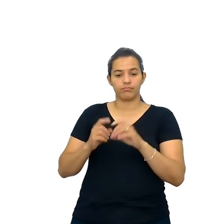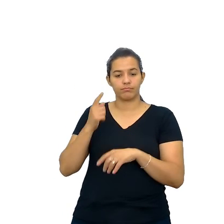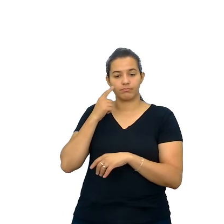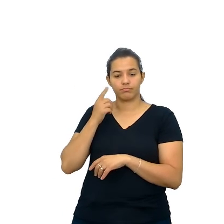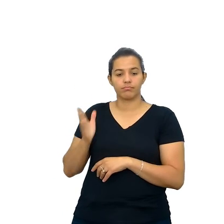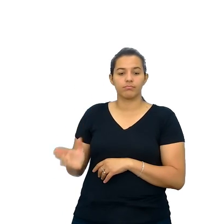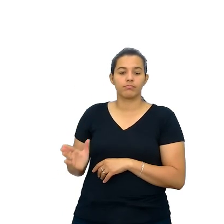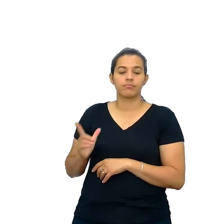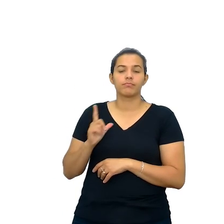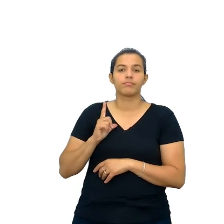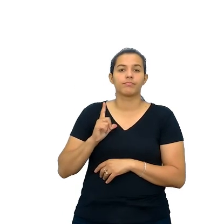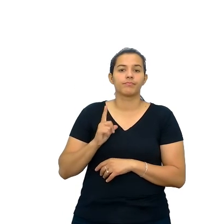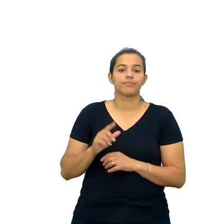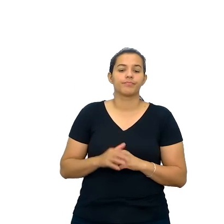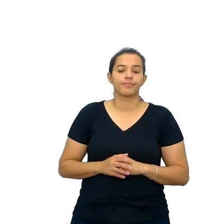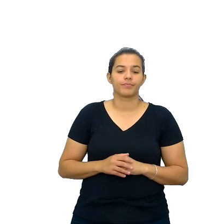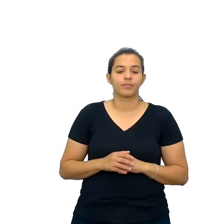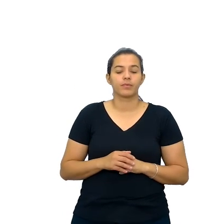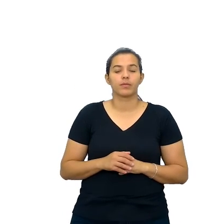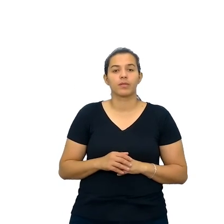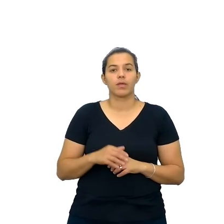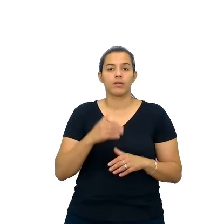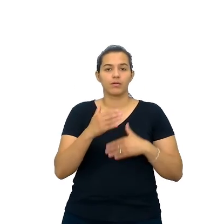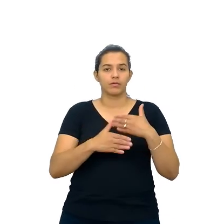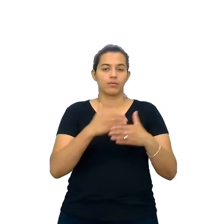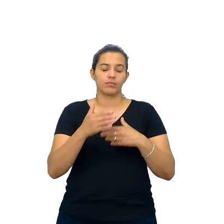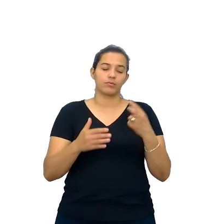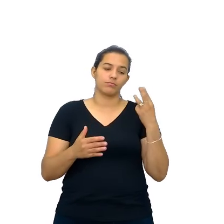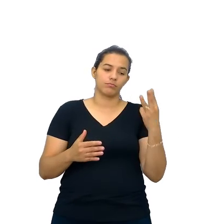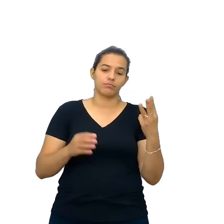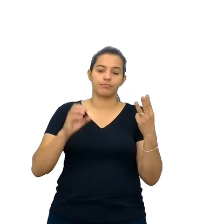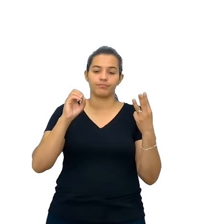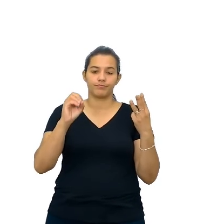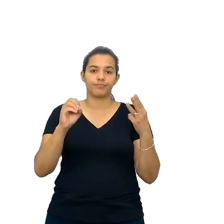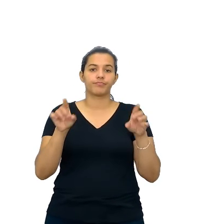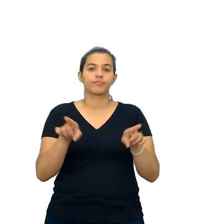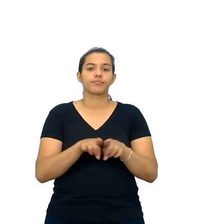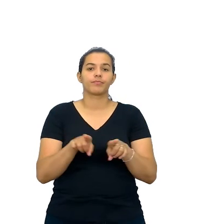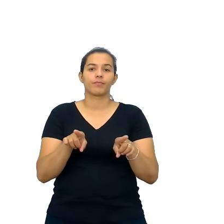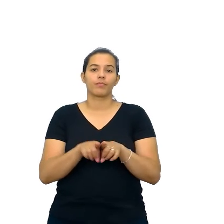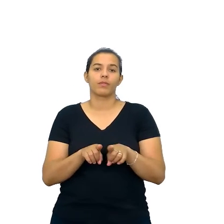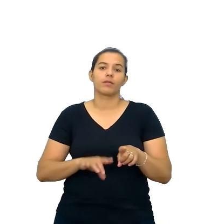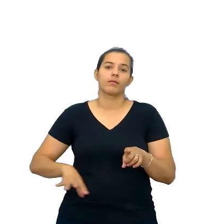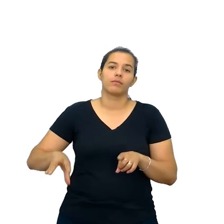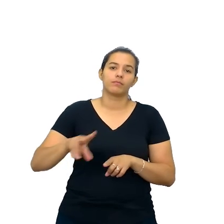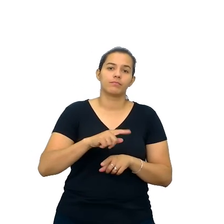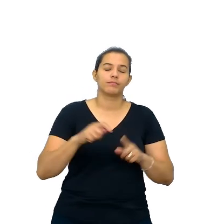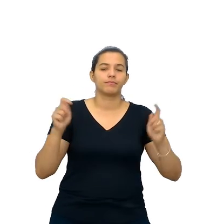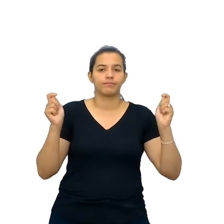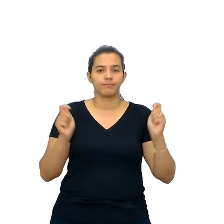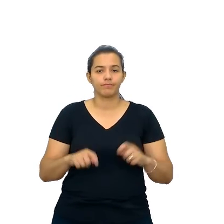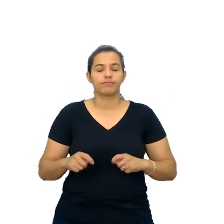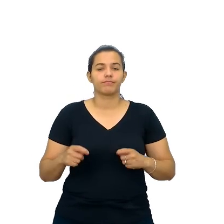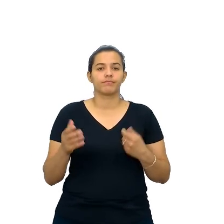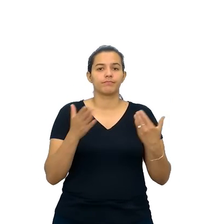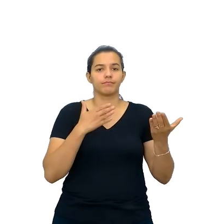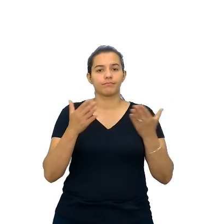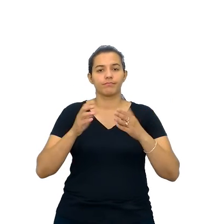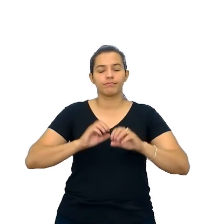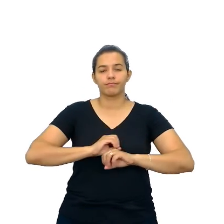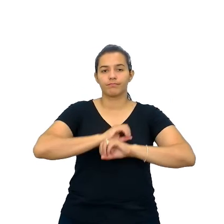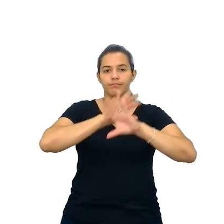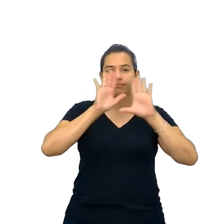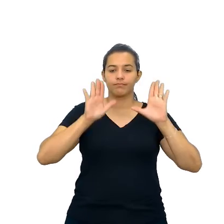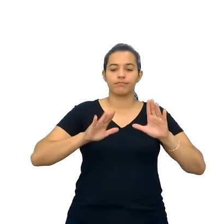eu tenho lá no meu processo 3 e 0, né? Então, ele faz essa representação específica,